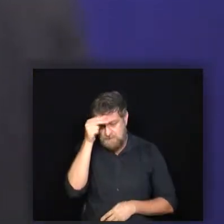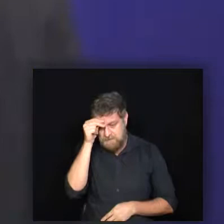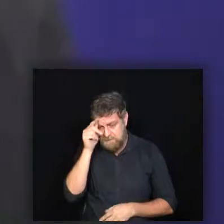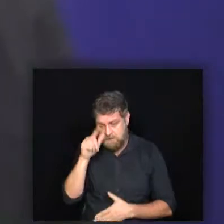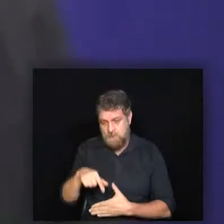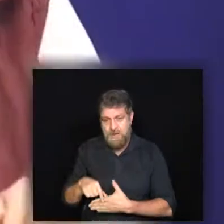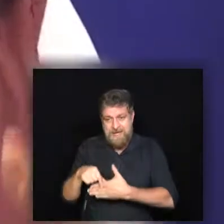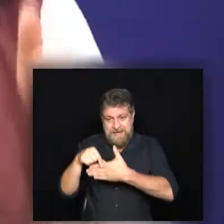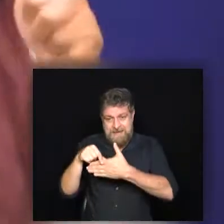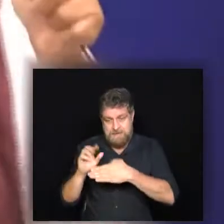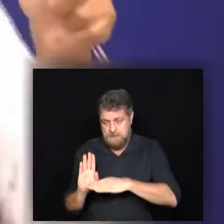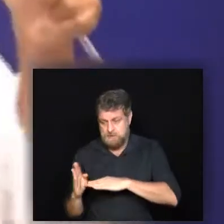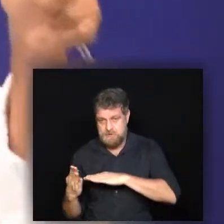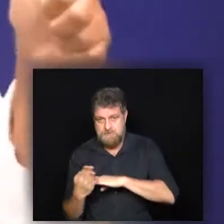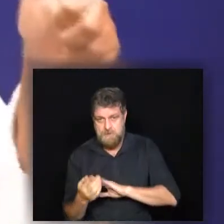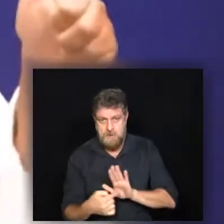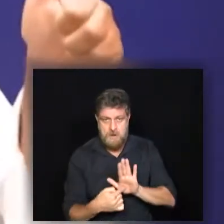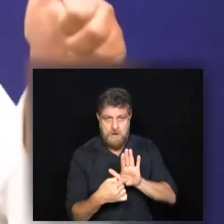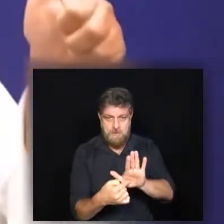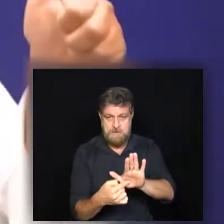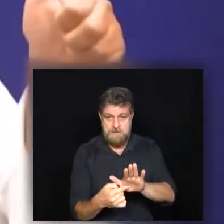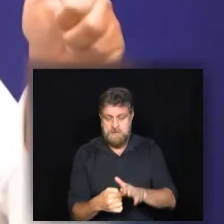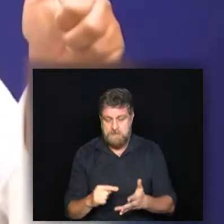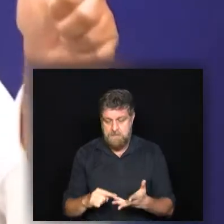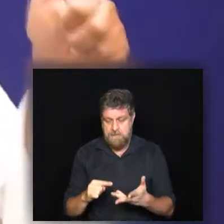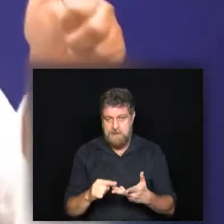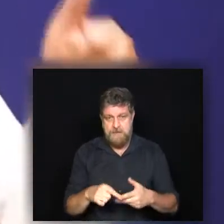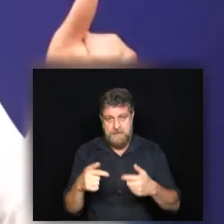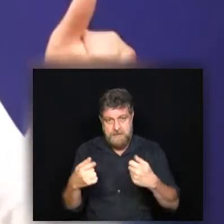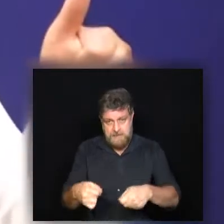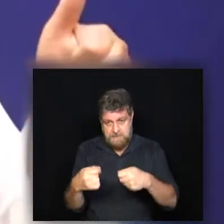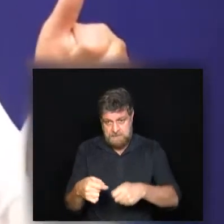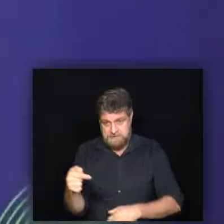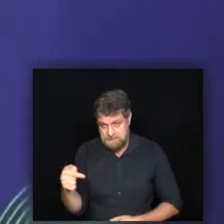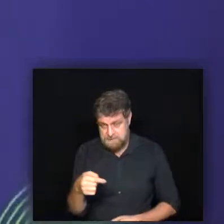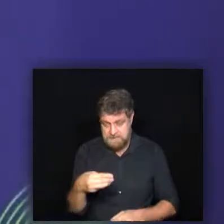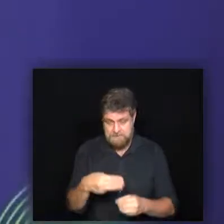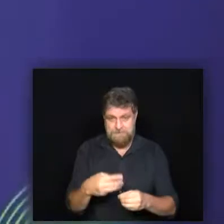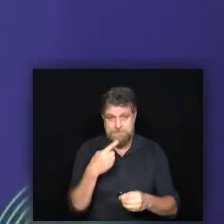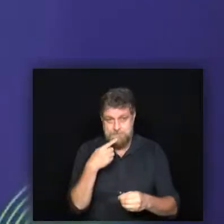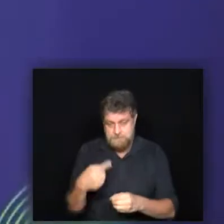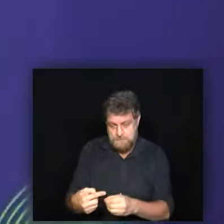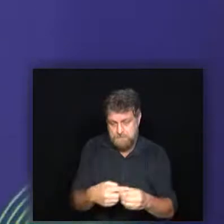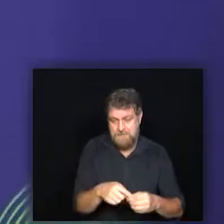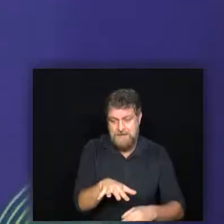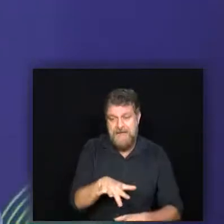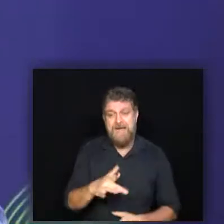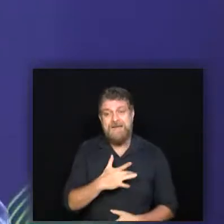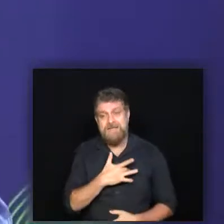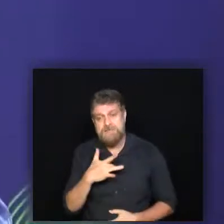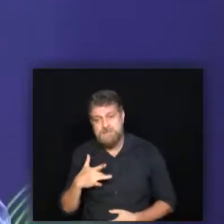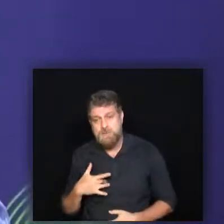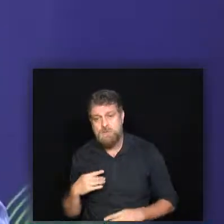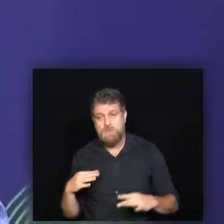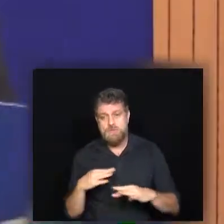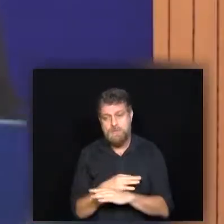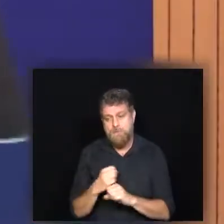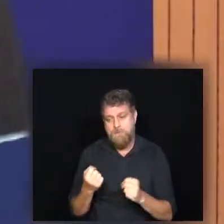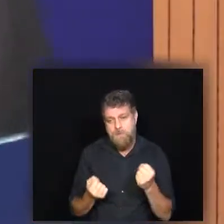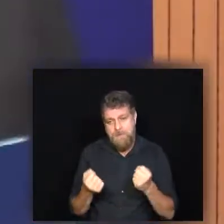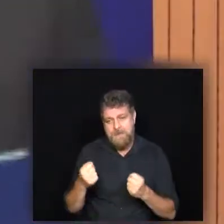lideranças regionais apontaram as prioridades para a macro-região de Campinas na área da saúde, mobilidade